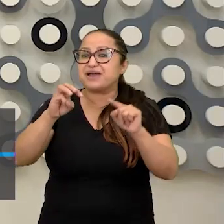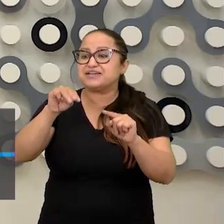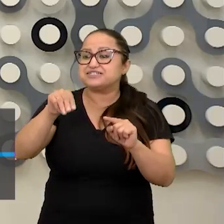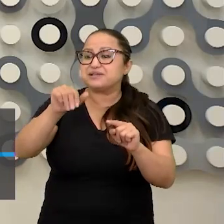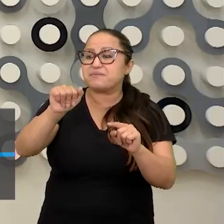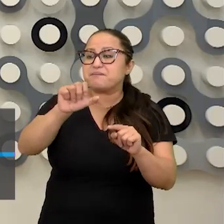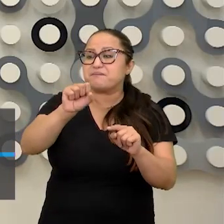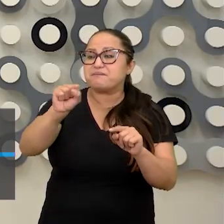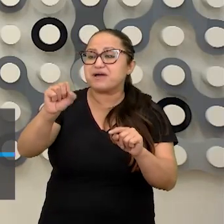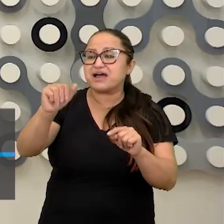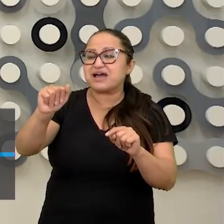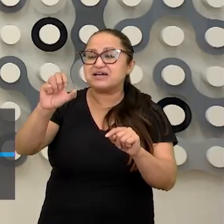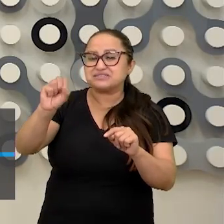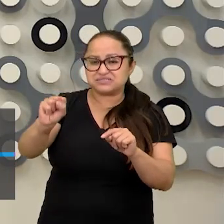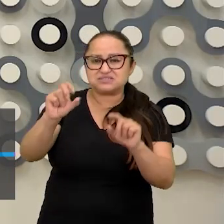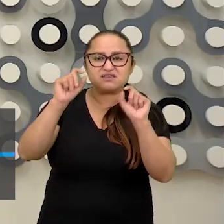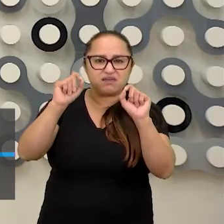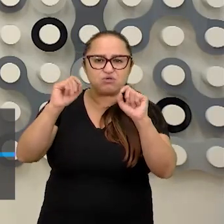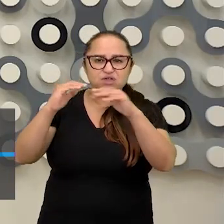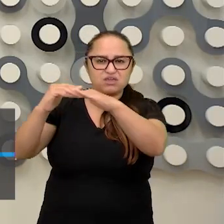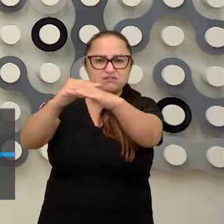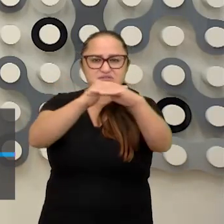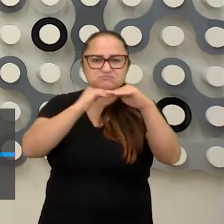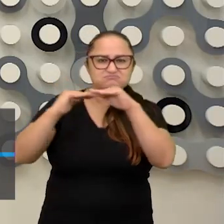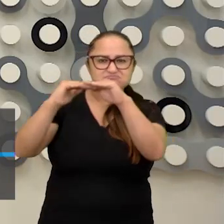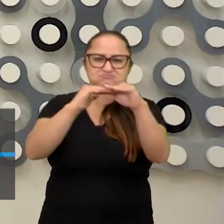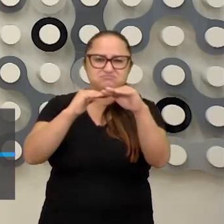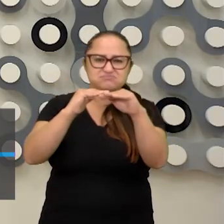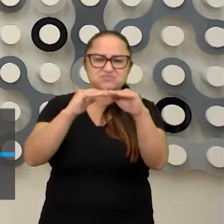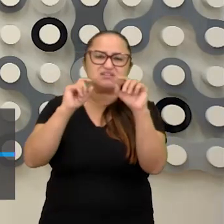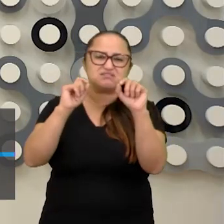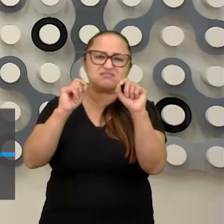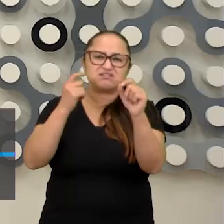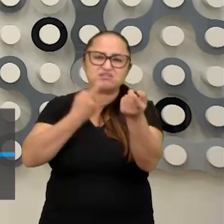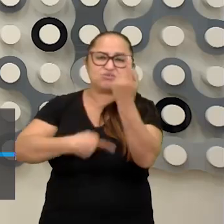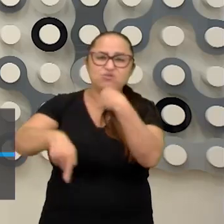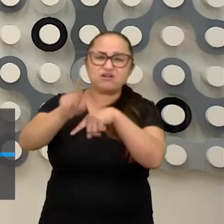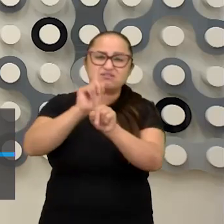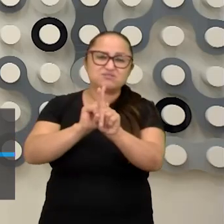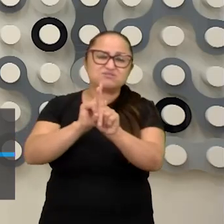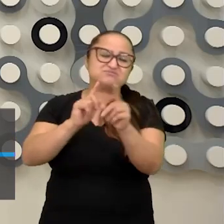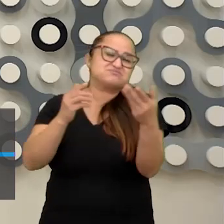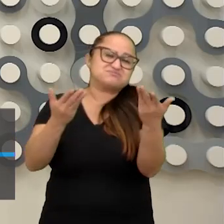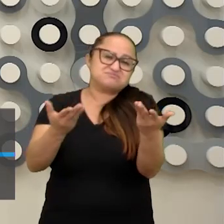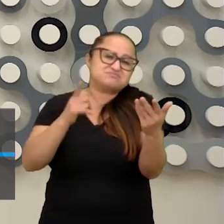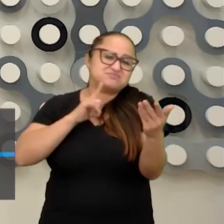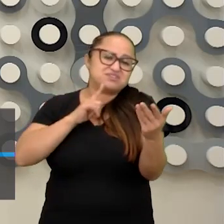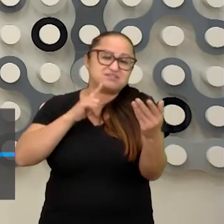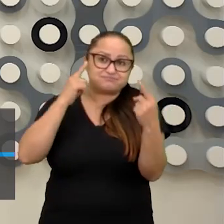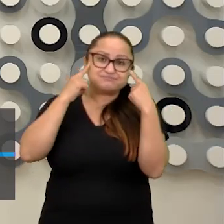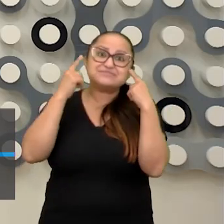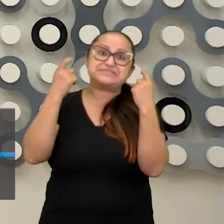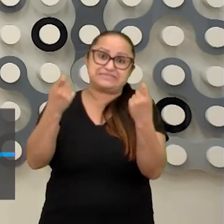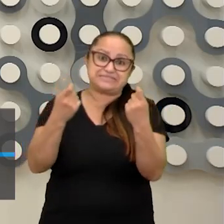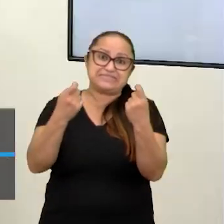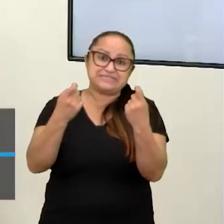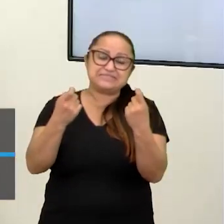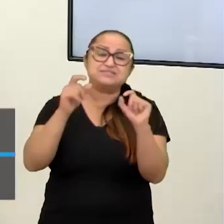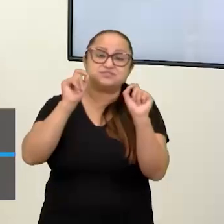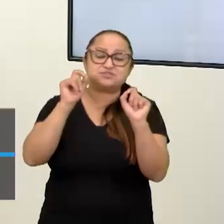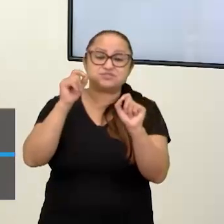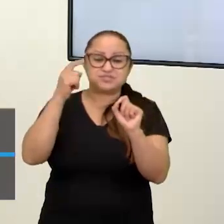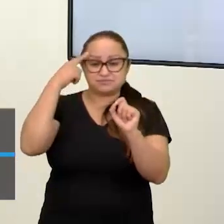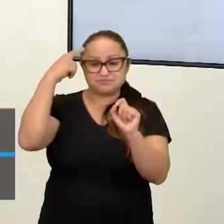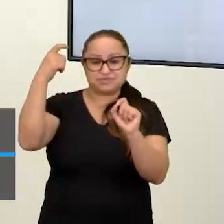que uniformiza, que torna tudo homogêneo. Então, é uma contradição de termos até. É interessante essa ideia. E essa ideia, né,